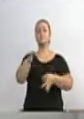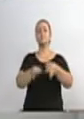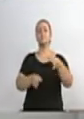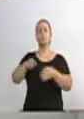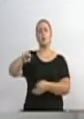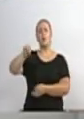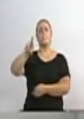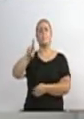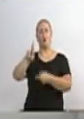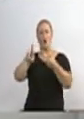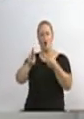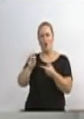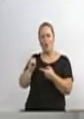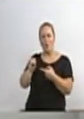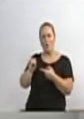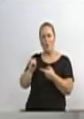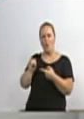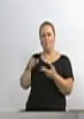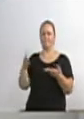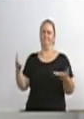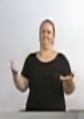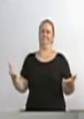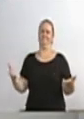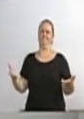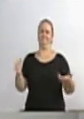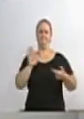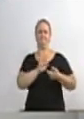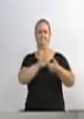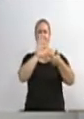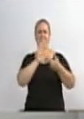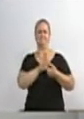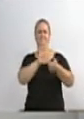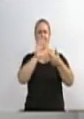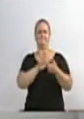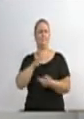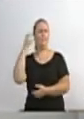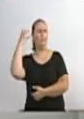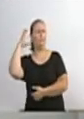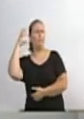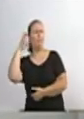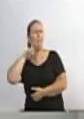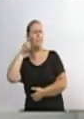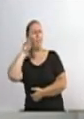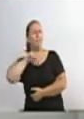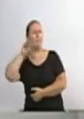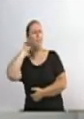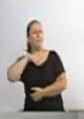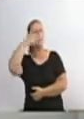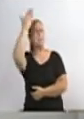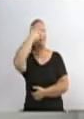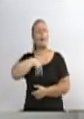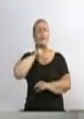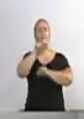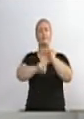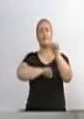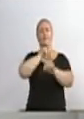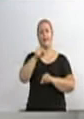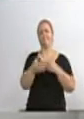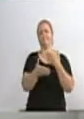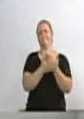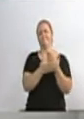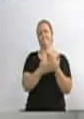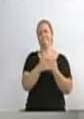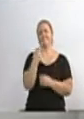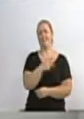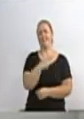Moro, infelizmente, ao divulgar aqueles áudios, comprova a sua ação política. Comprova a